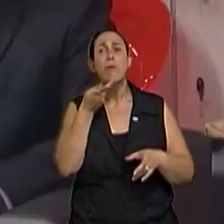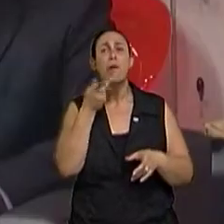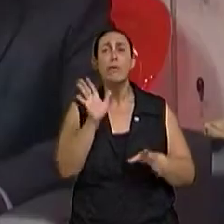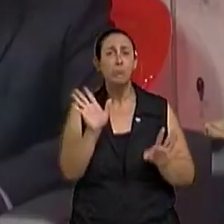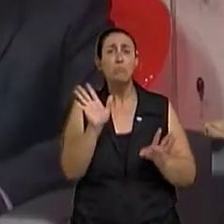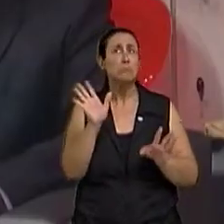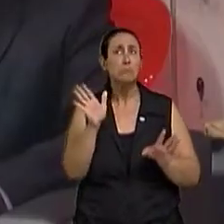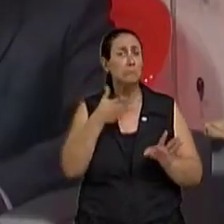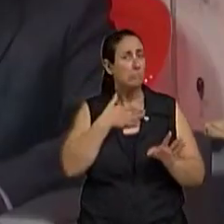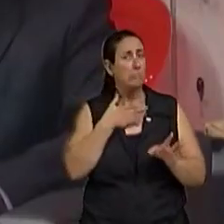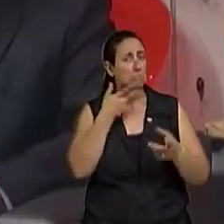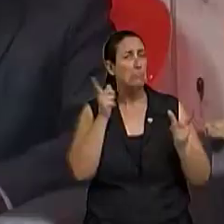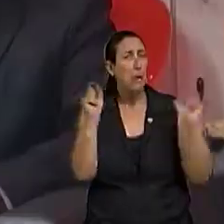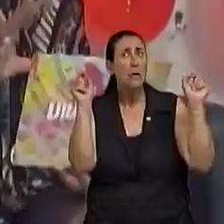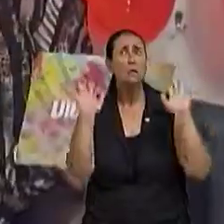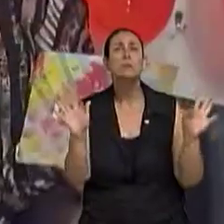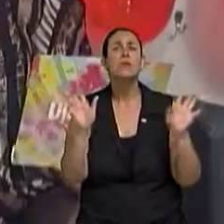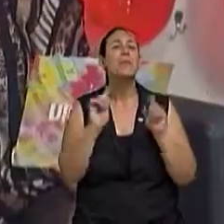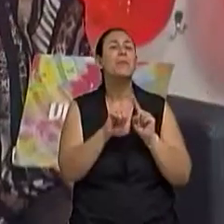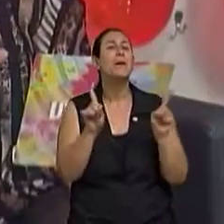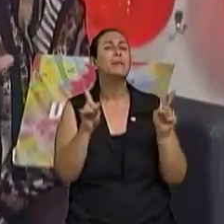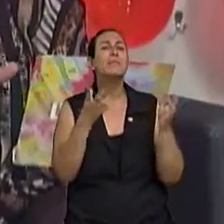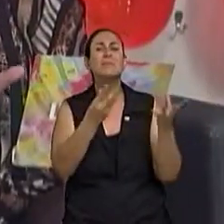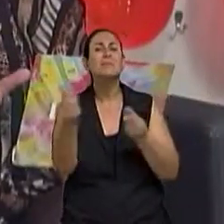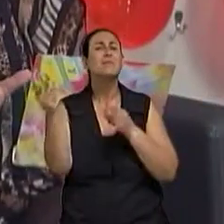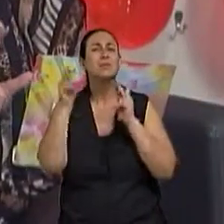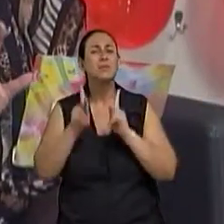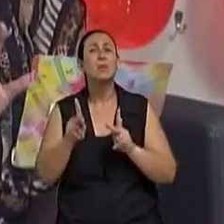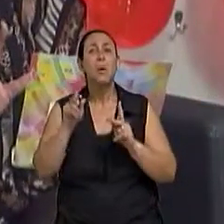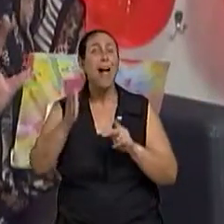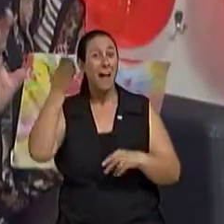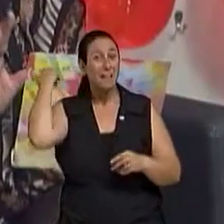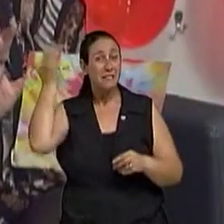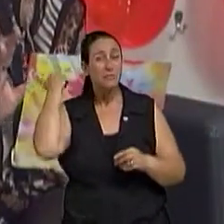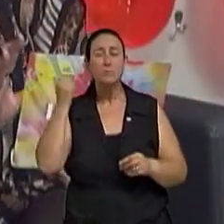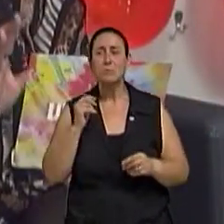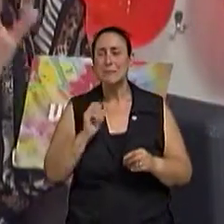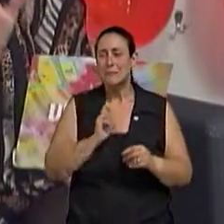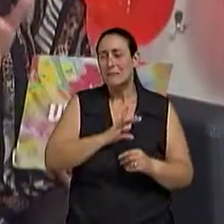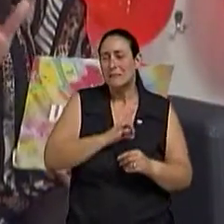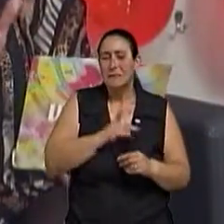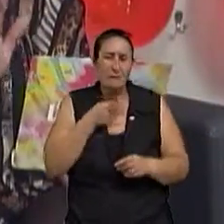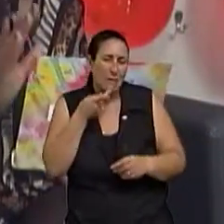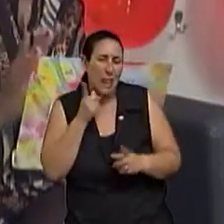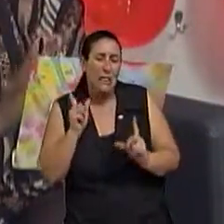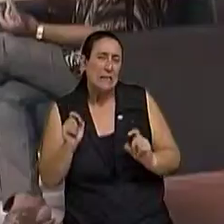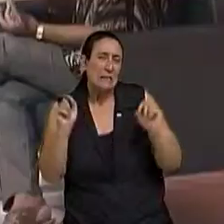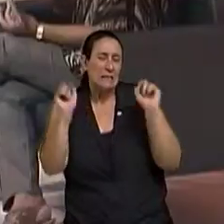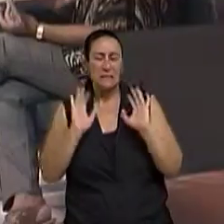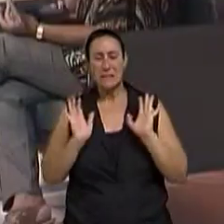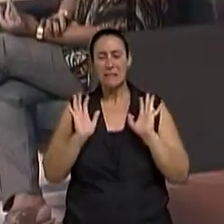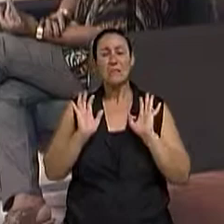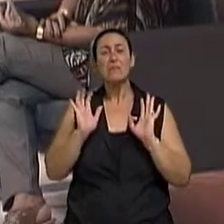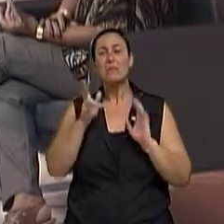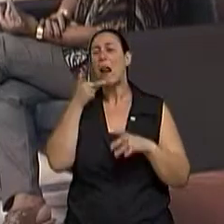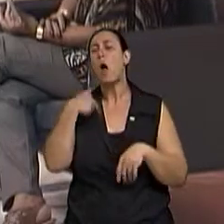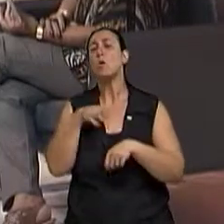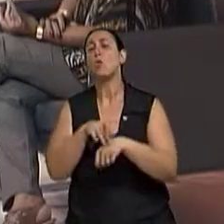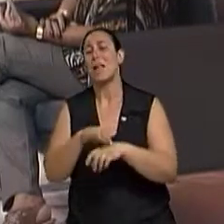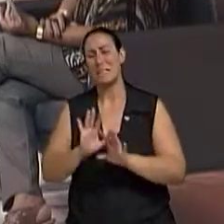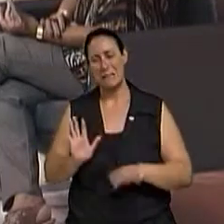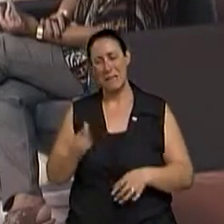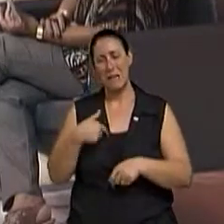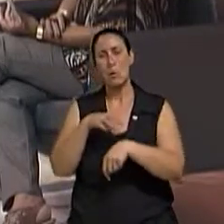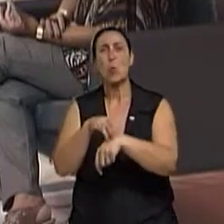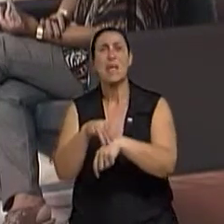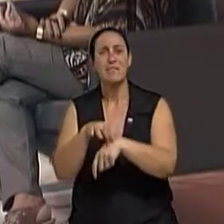diz câncer. Mas me parece que passou um pouco desse fantasma de estar com câncer, tem morte certa, né, doutor? Graças a Deus.